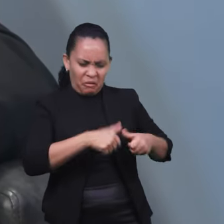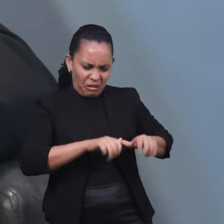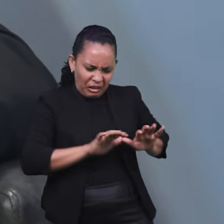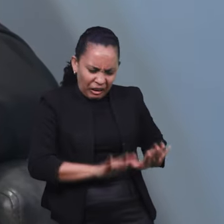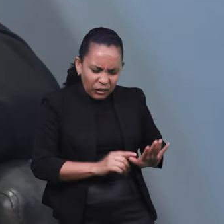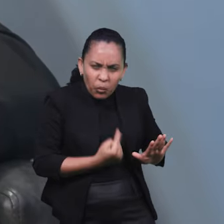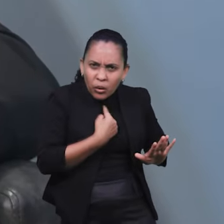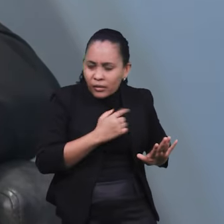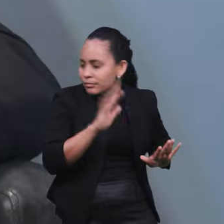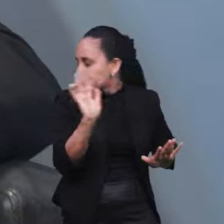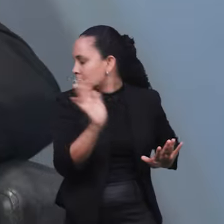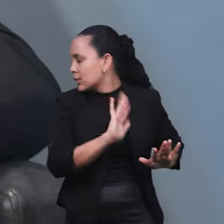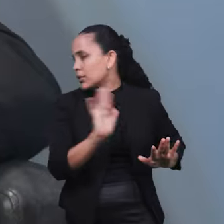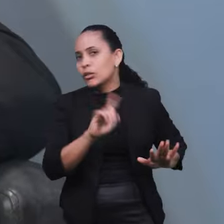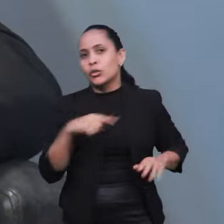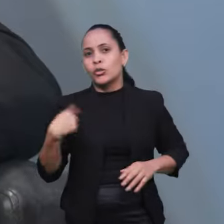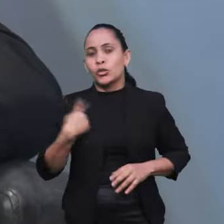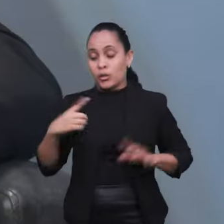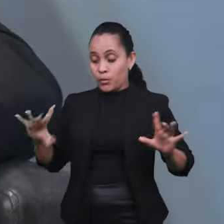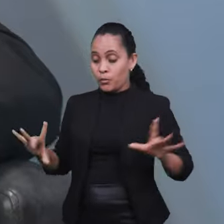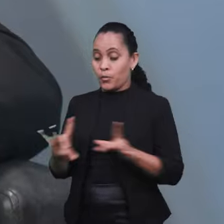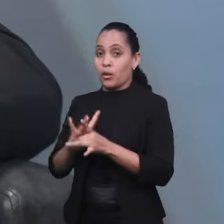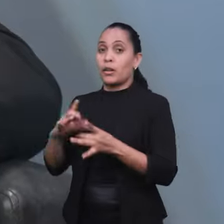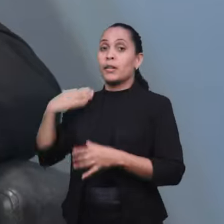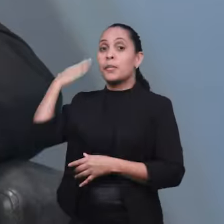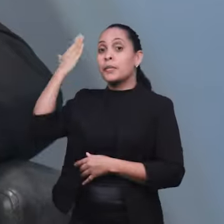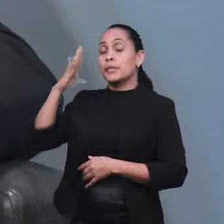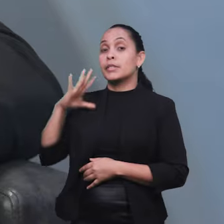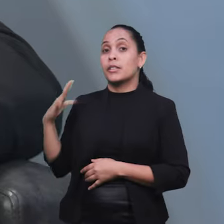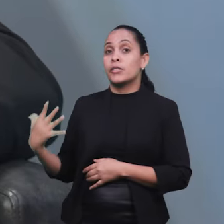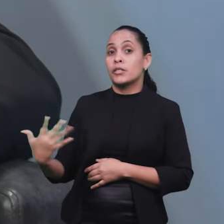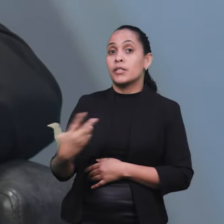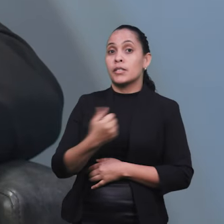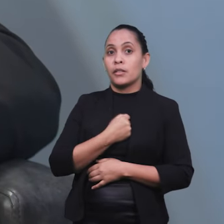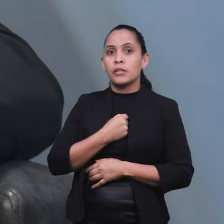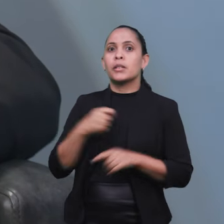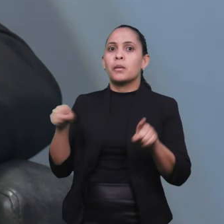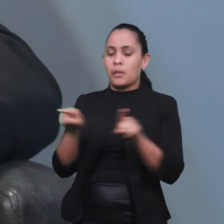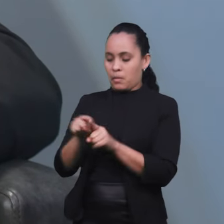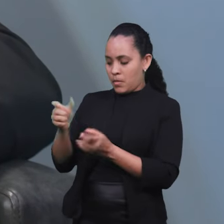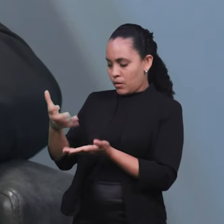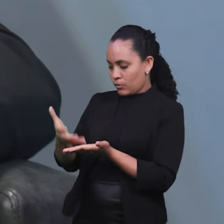unha ficará. Nós estamos vinculados a uma mensagem de salvação e